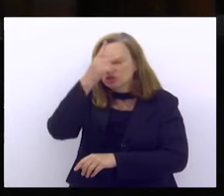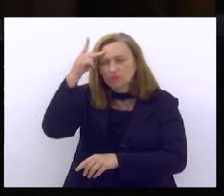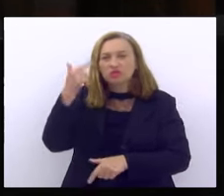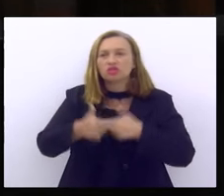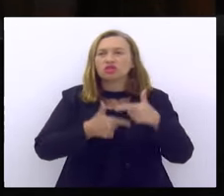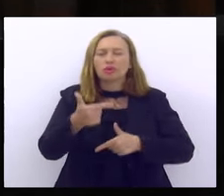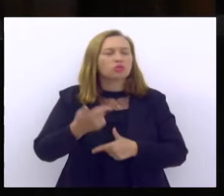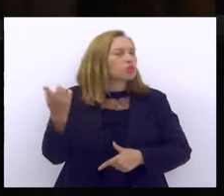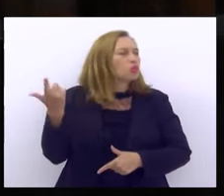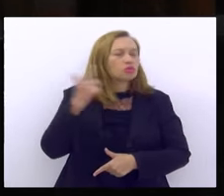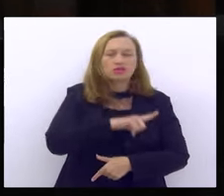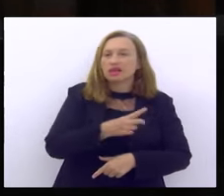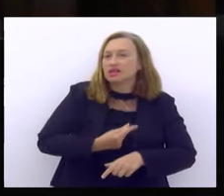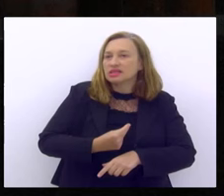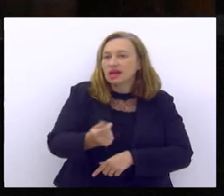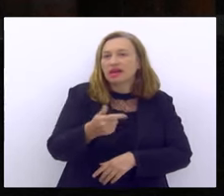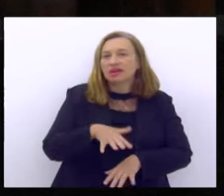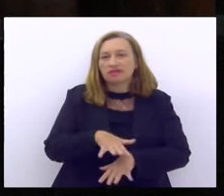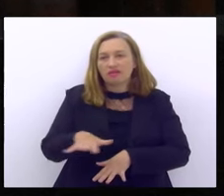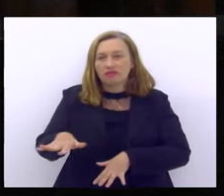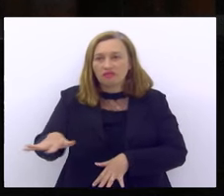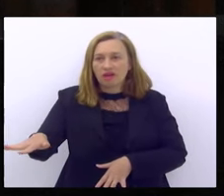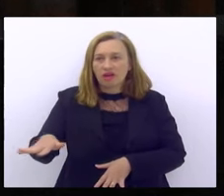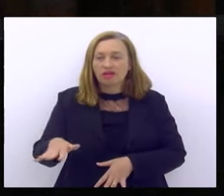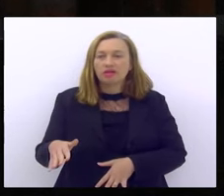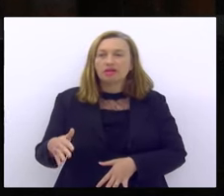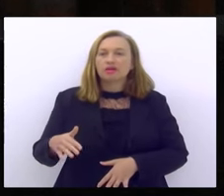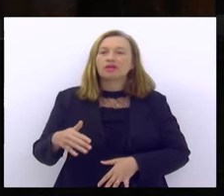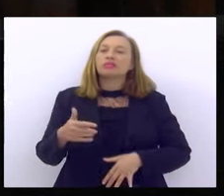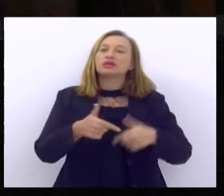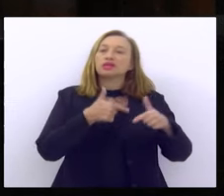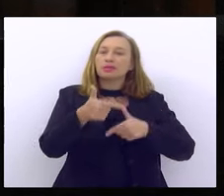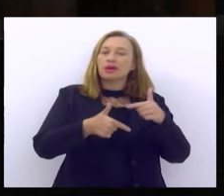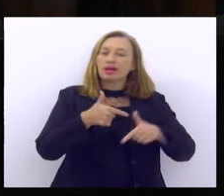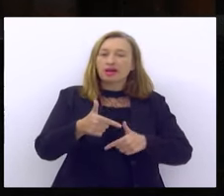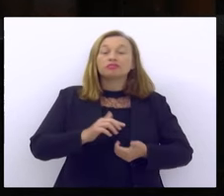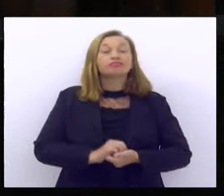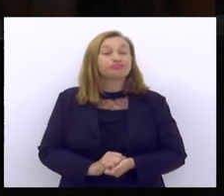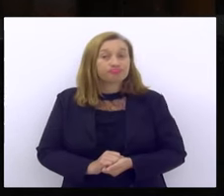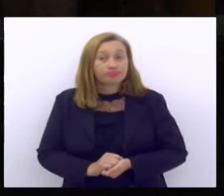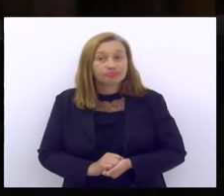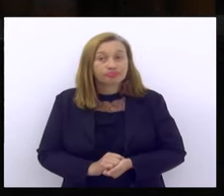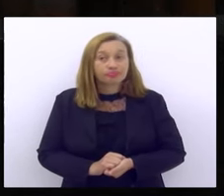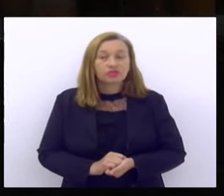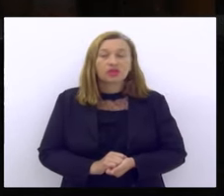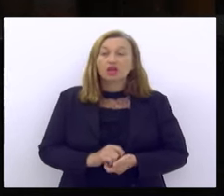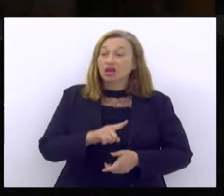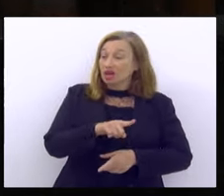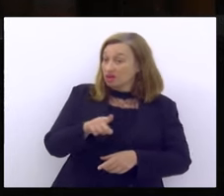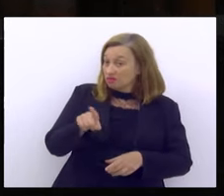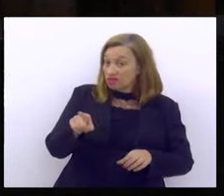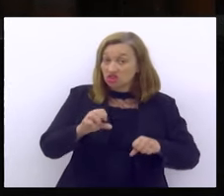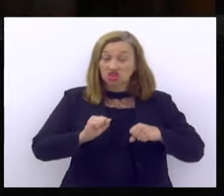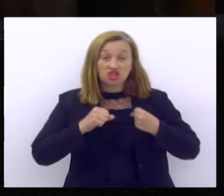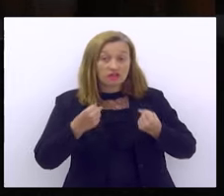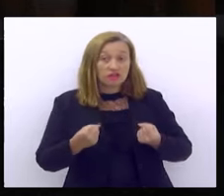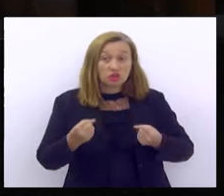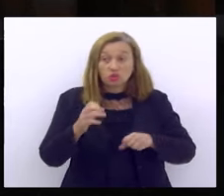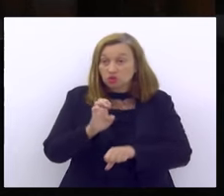que não conseguem sair da favela para cumprir as suas jornadas de trabalho? Aqueles que defendem aqui um